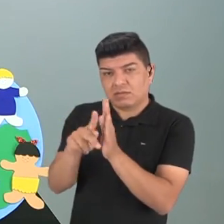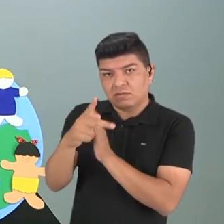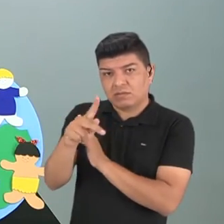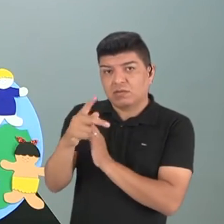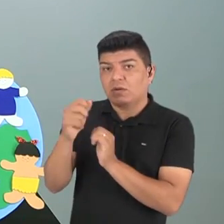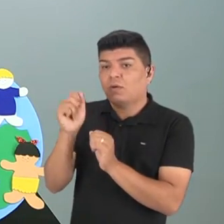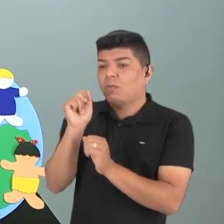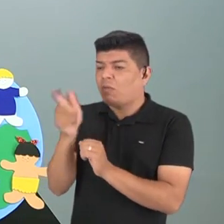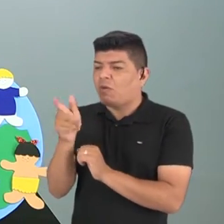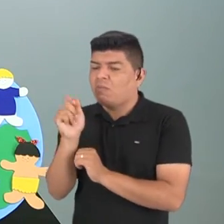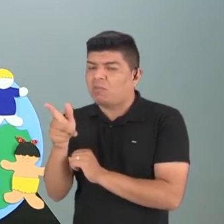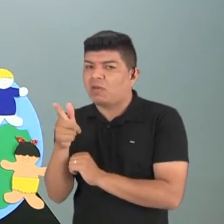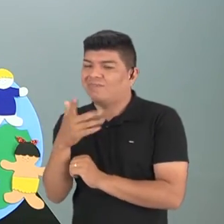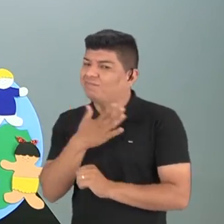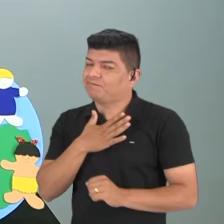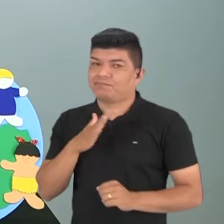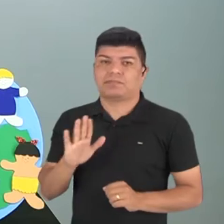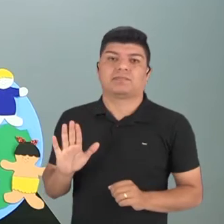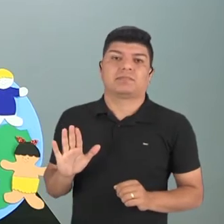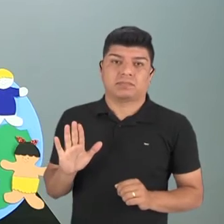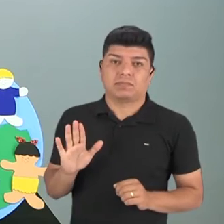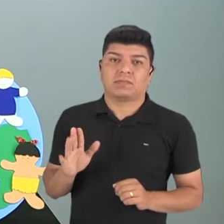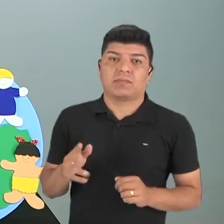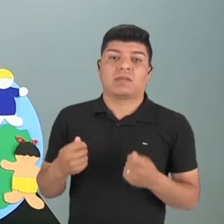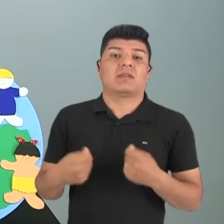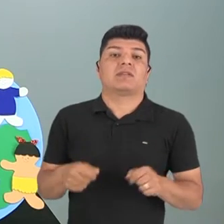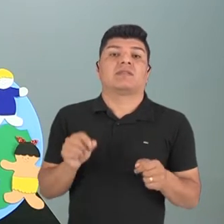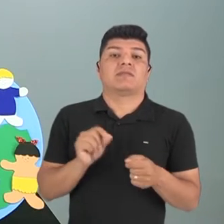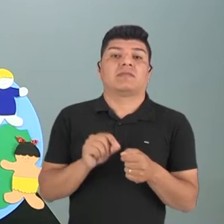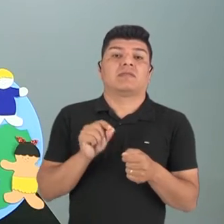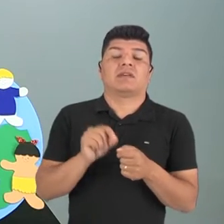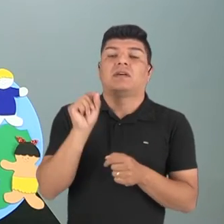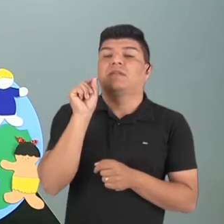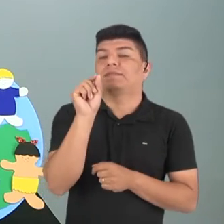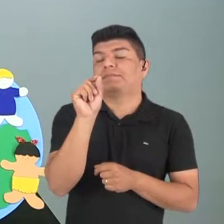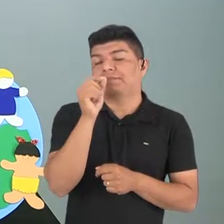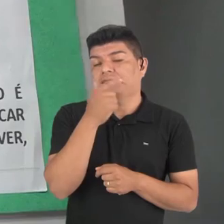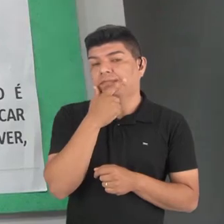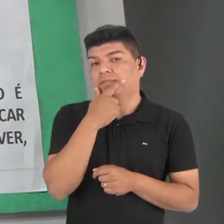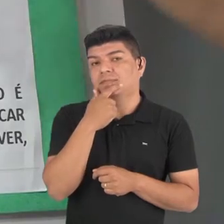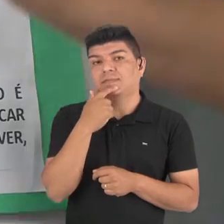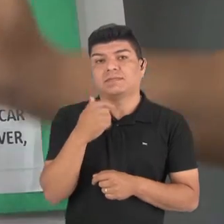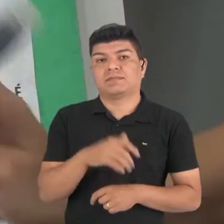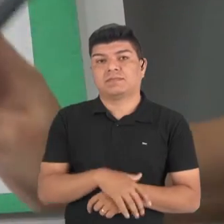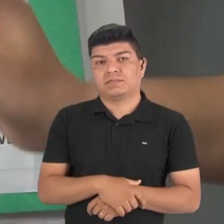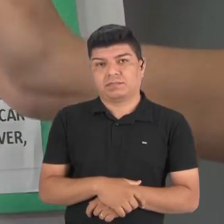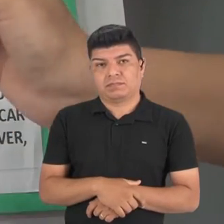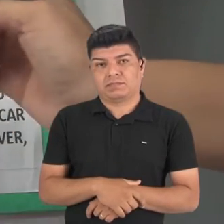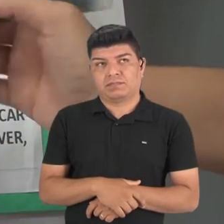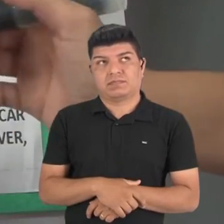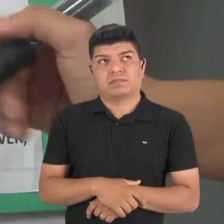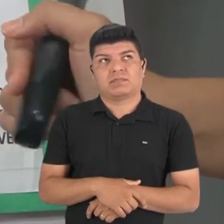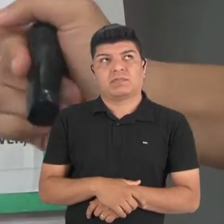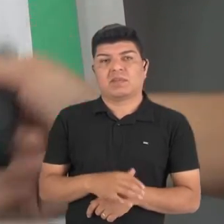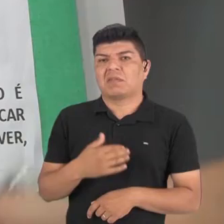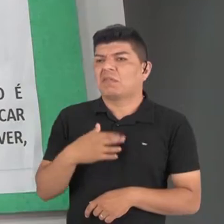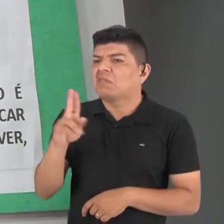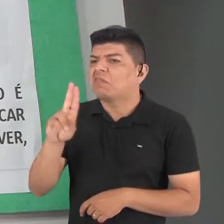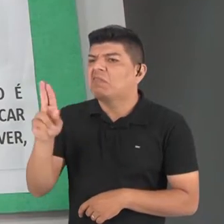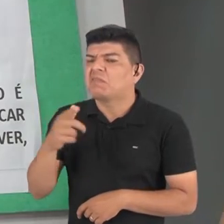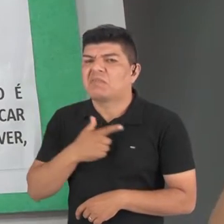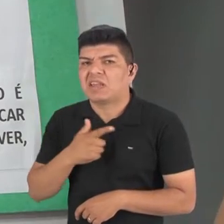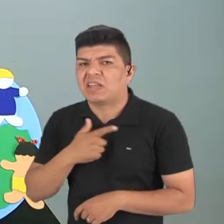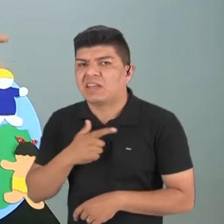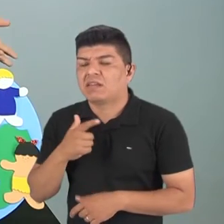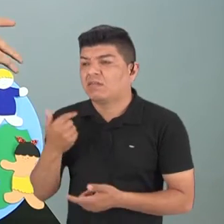coloca apelidos desagradáveis. O que devemos fazer quando vemos isso acontecendo? Um colega colocando apelidos